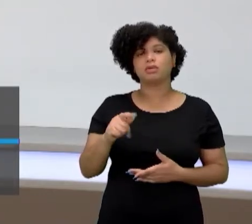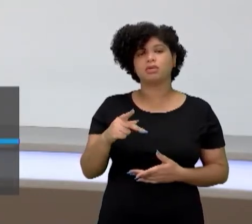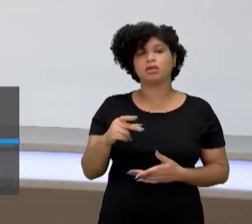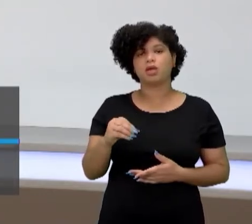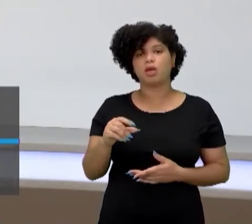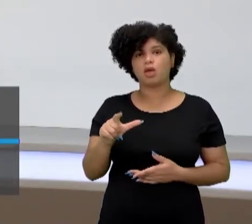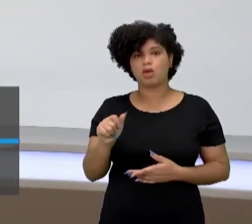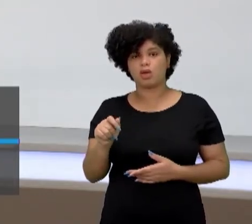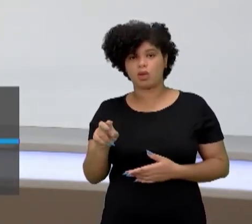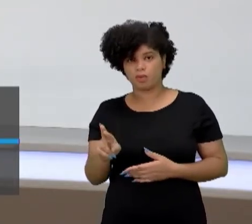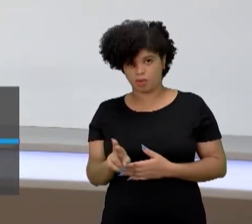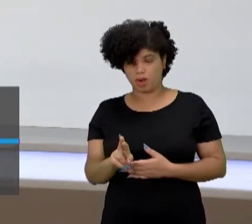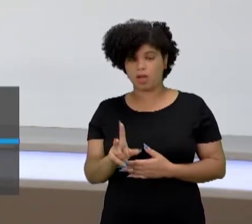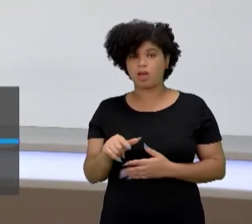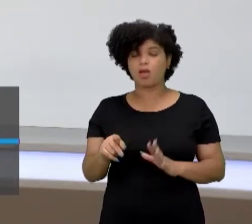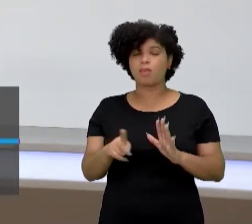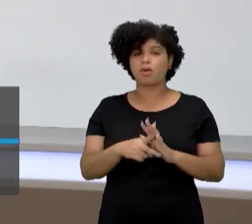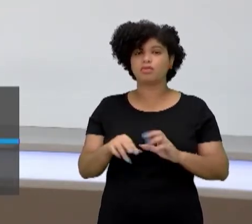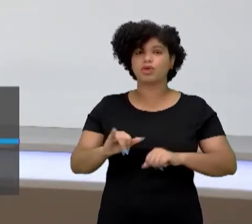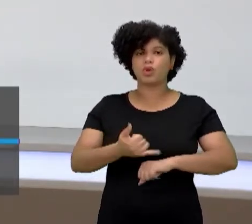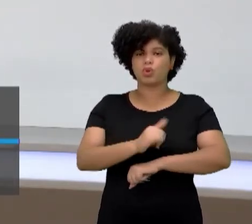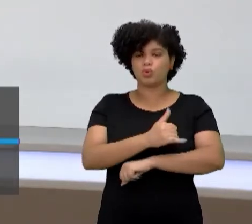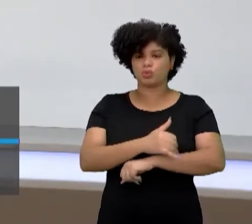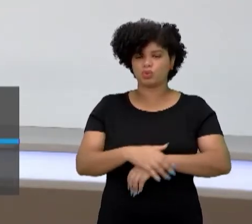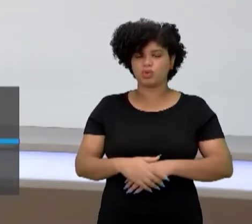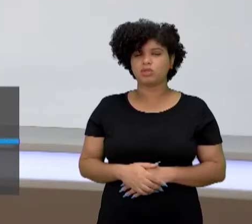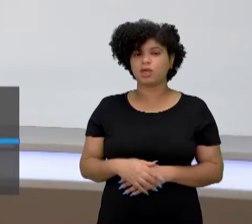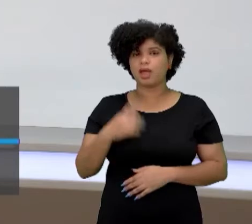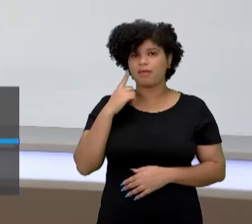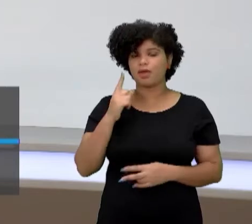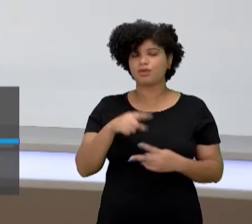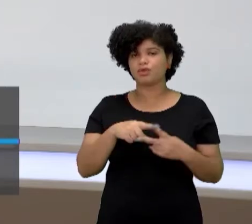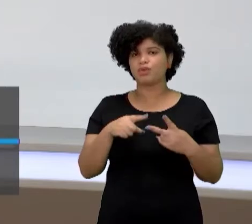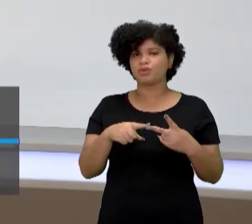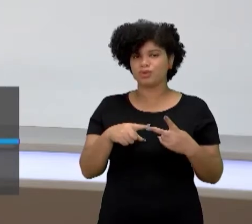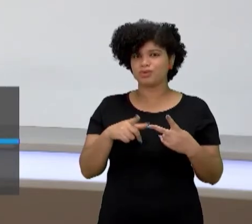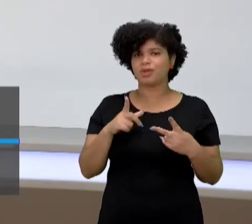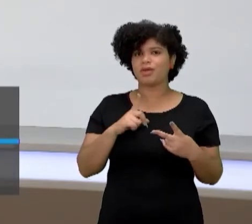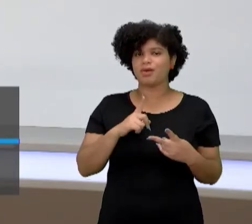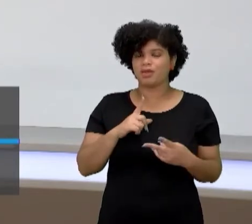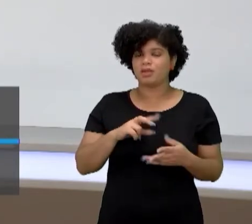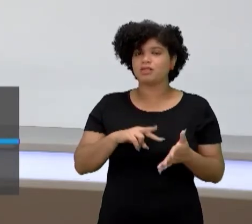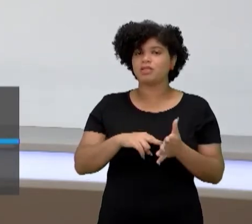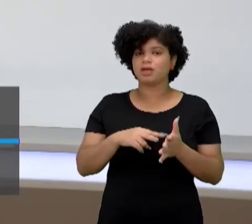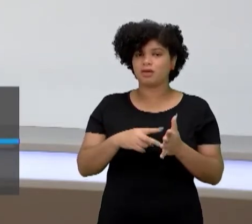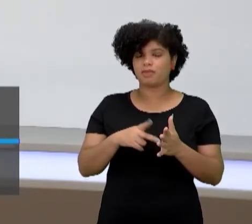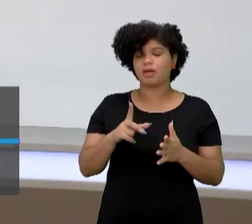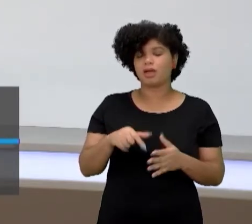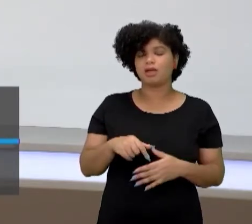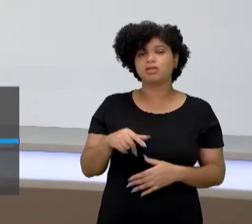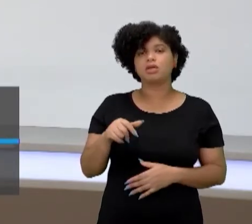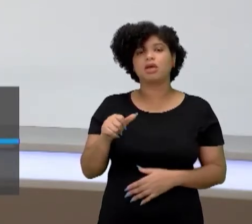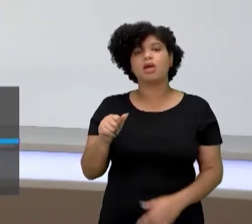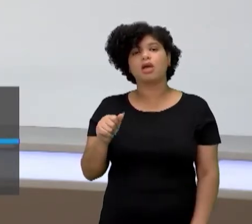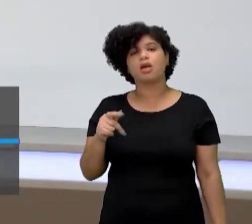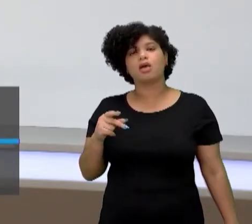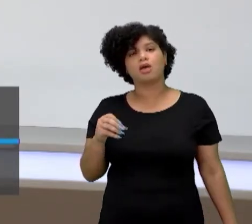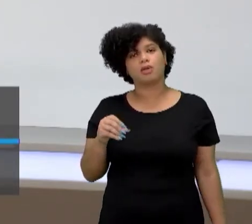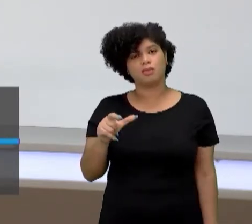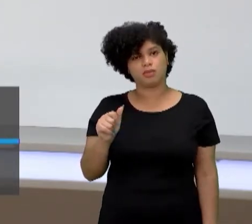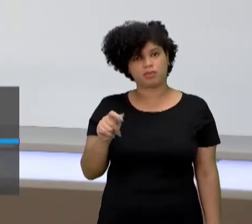parte apolar da gordura. Então, como ele tem esses dois lados, ele é polar e apolar, ele tem